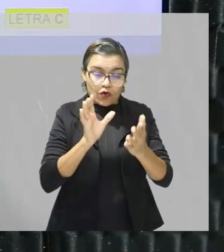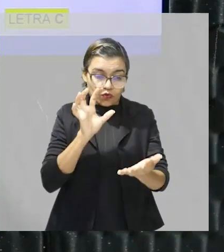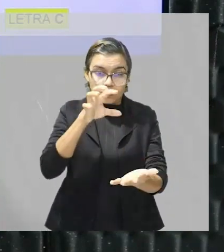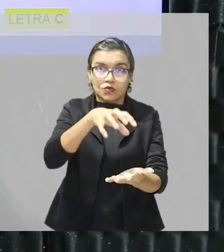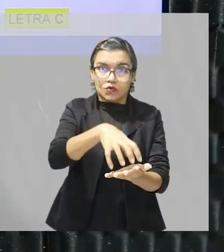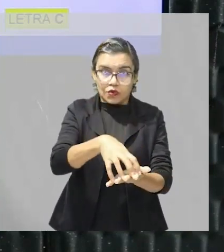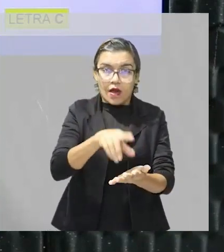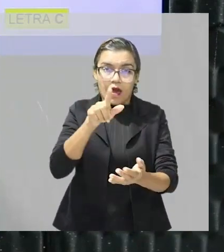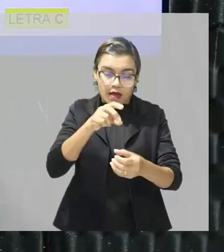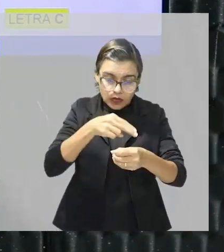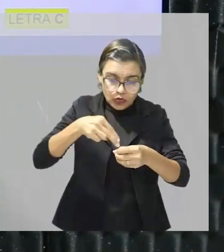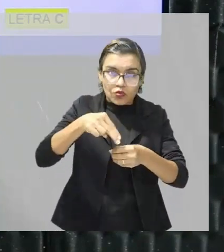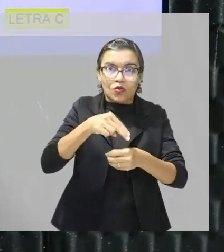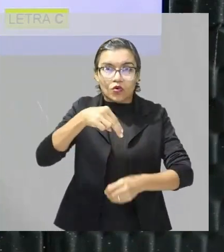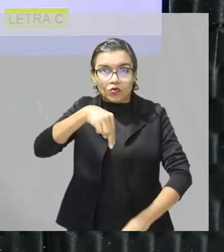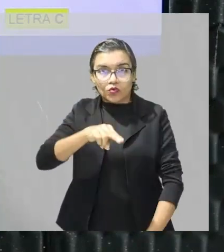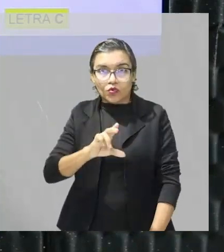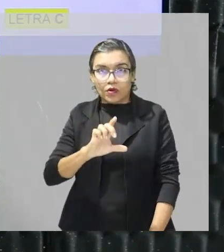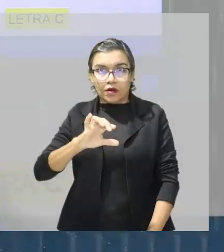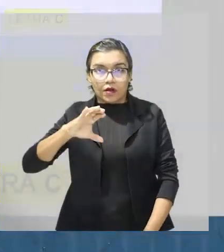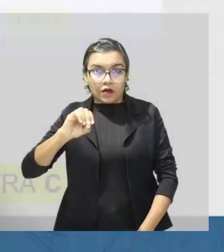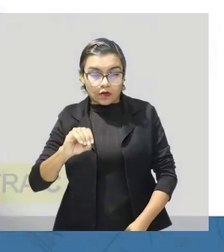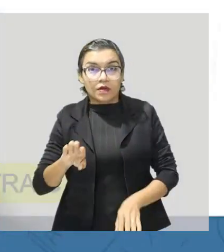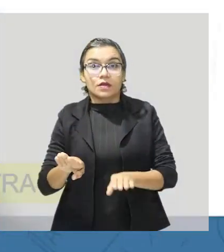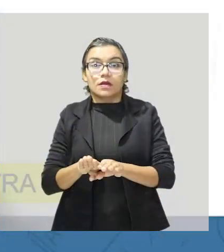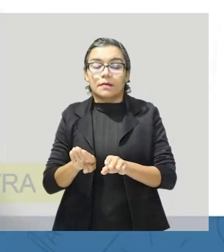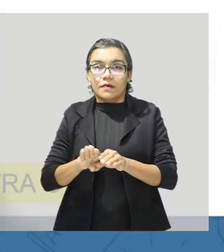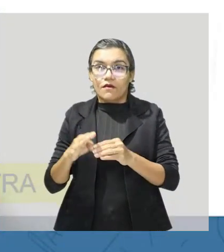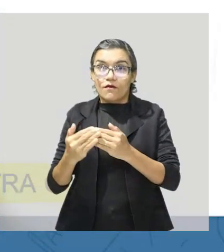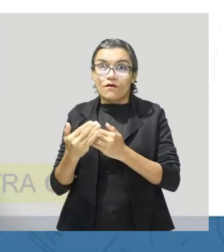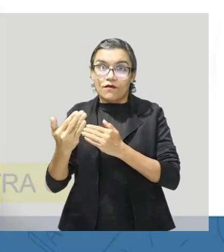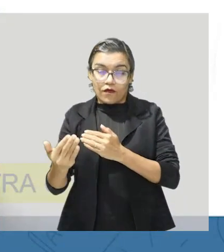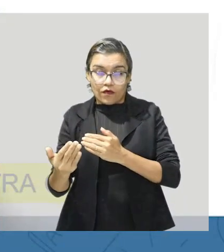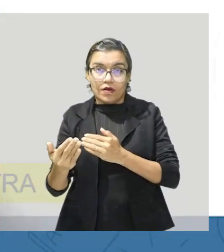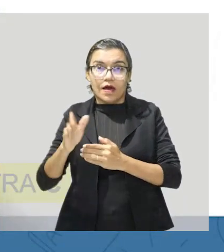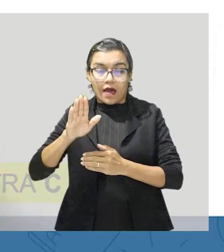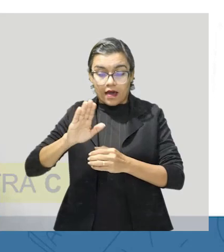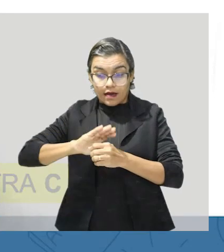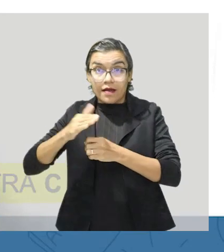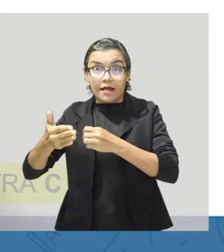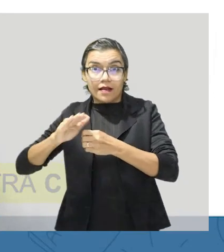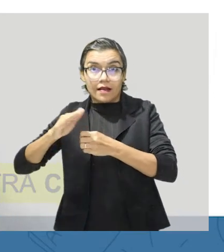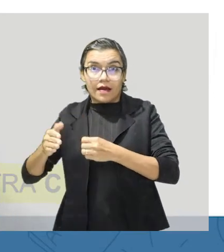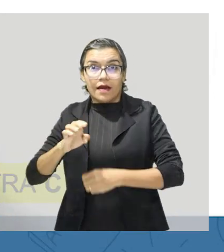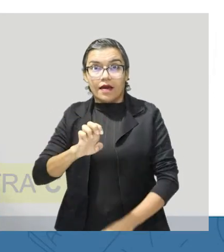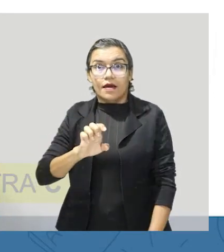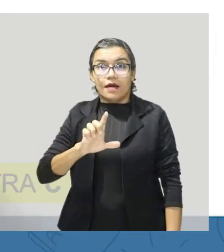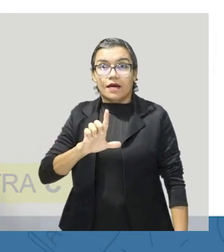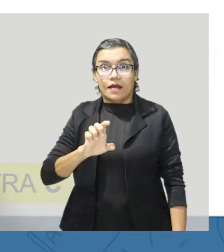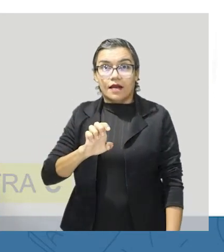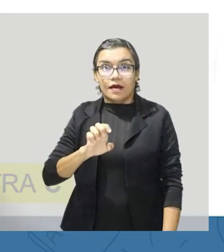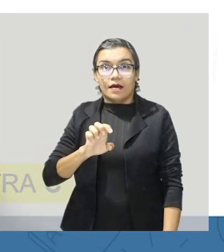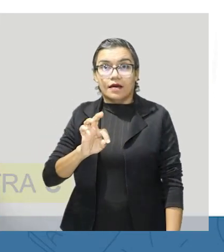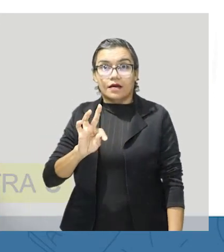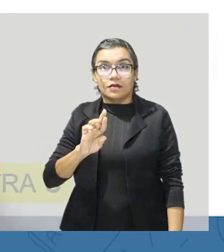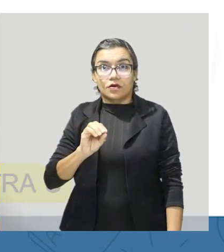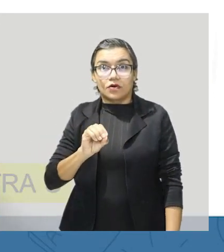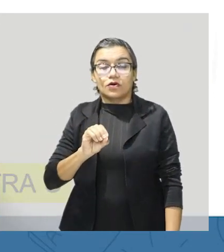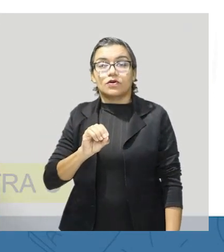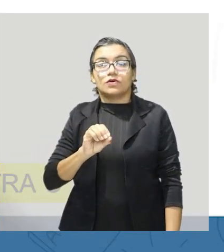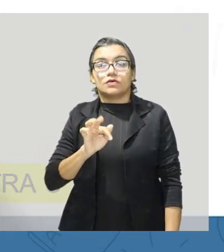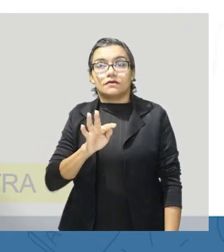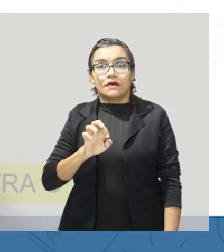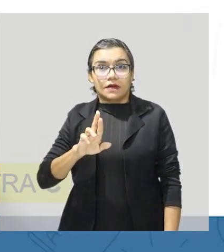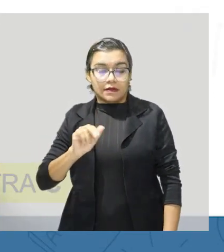ele denominou de núcleo e uma região periférica a eletrosfera Ok turminha na região